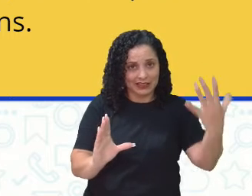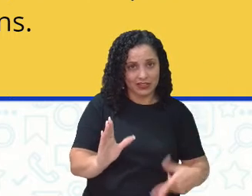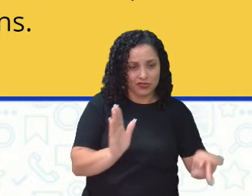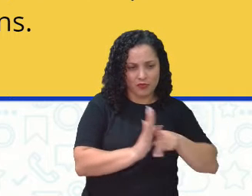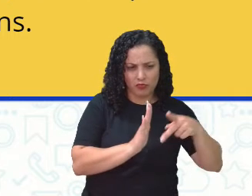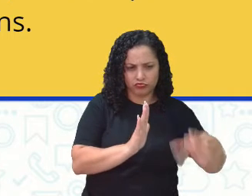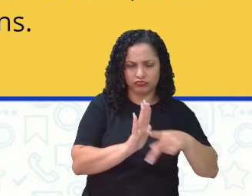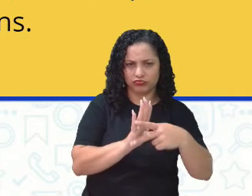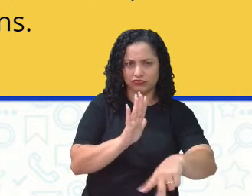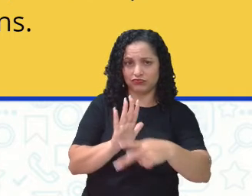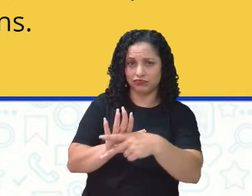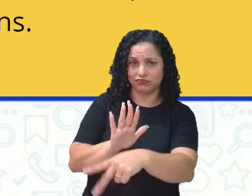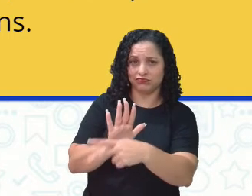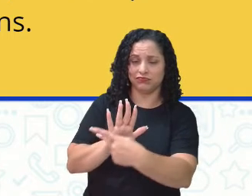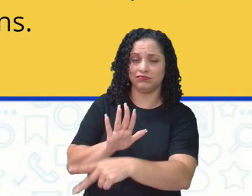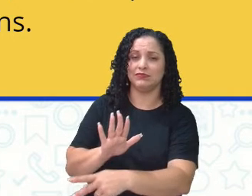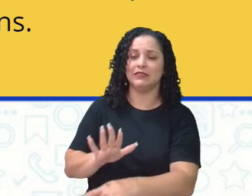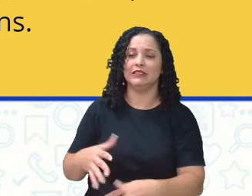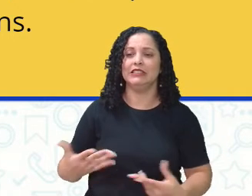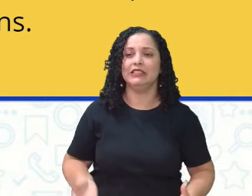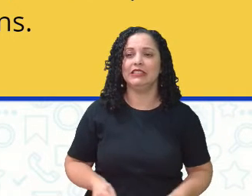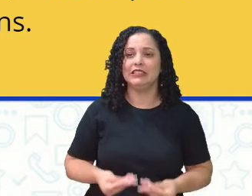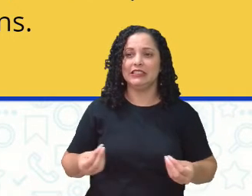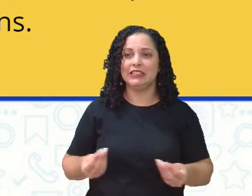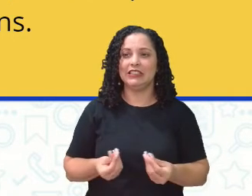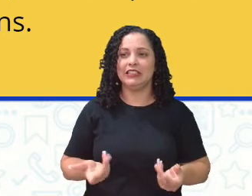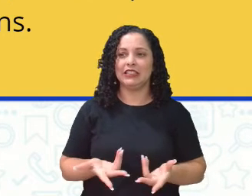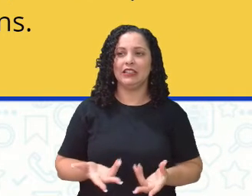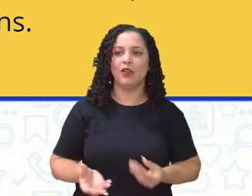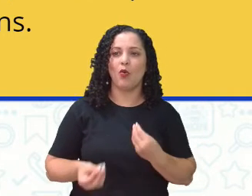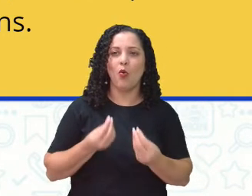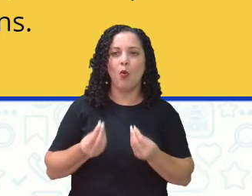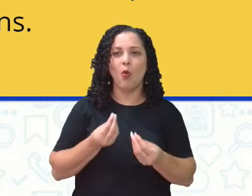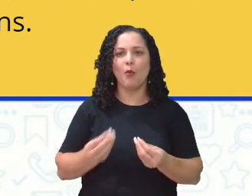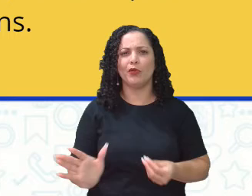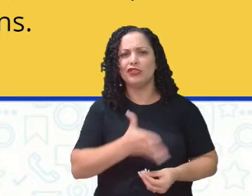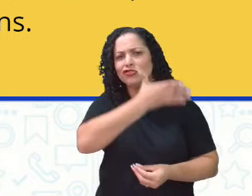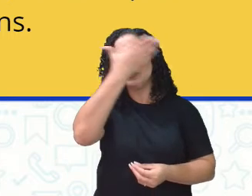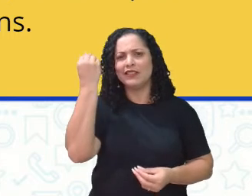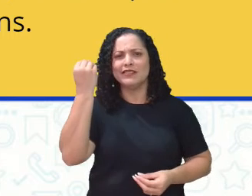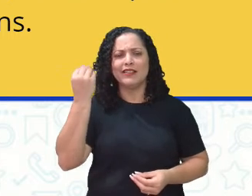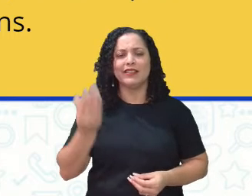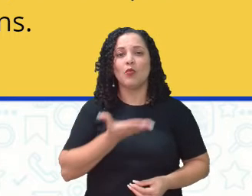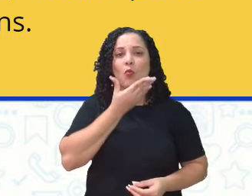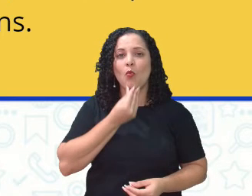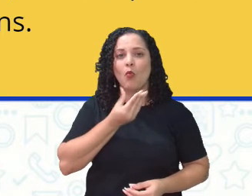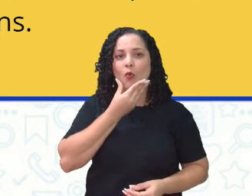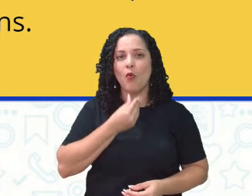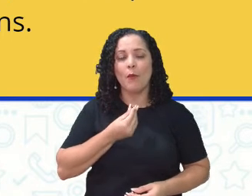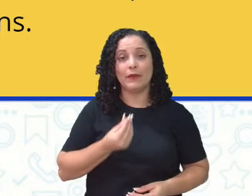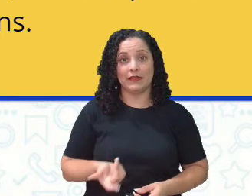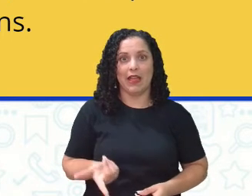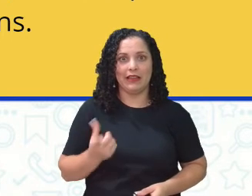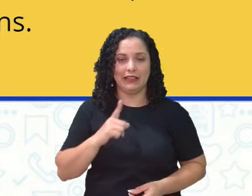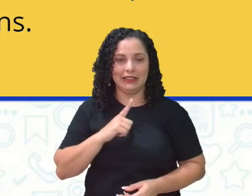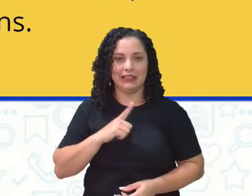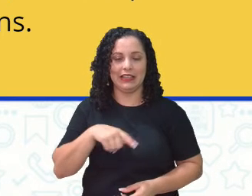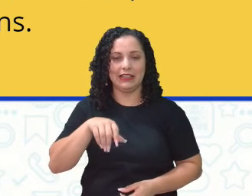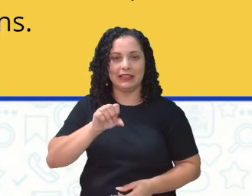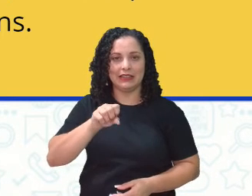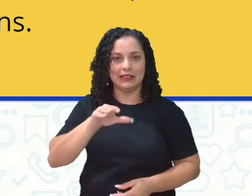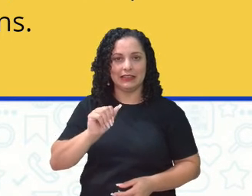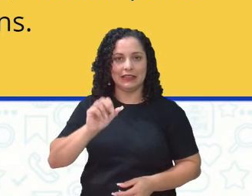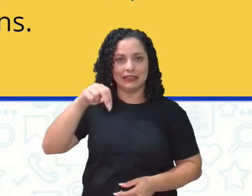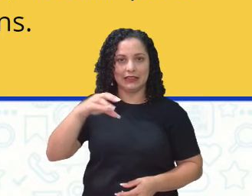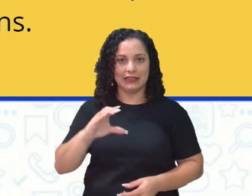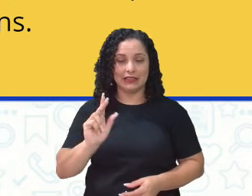exatamente por isso eternizam-se em quem se esqueceria, por exemplo, de Sancho Panza em Don Quixote. Então, é aquele